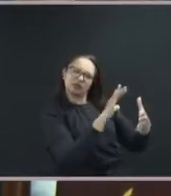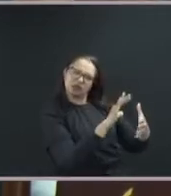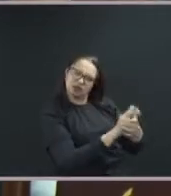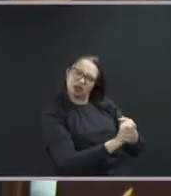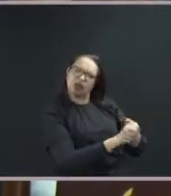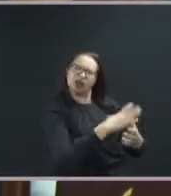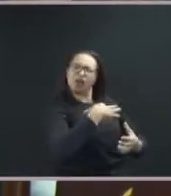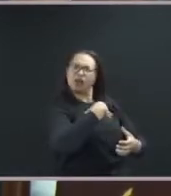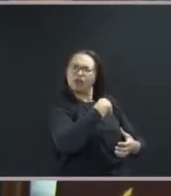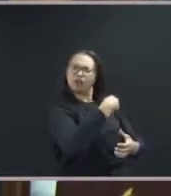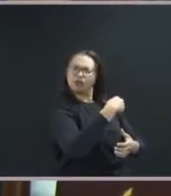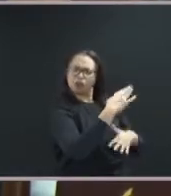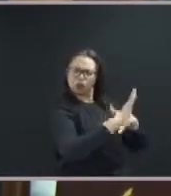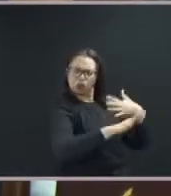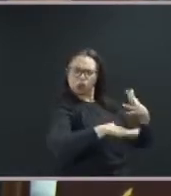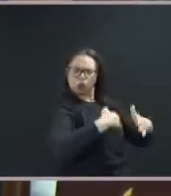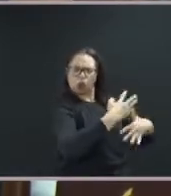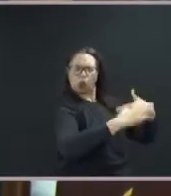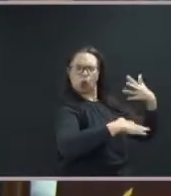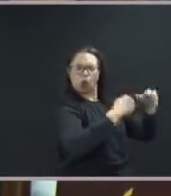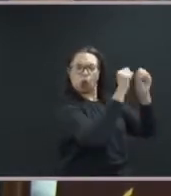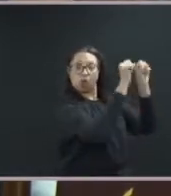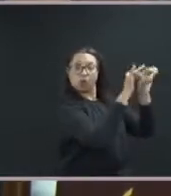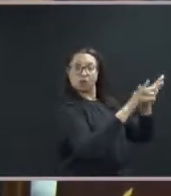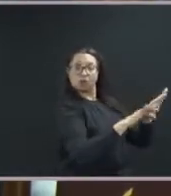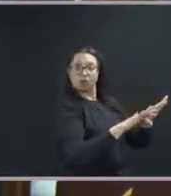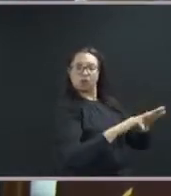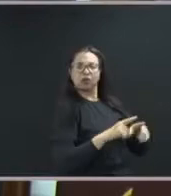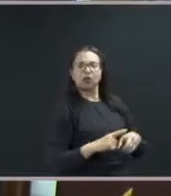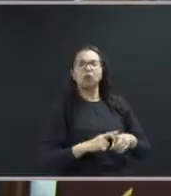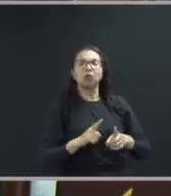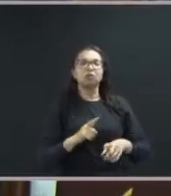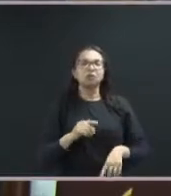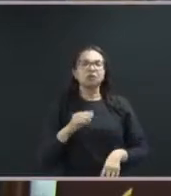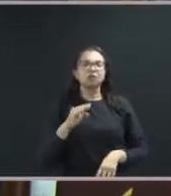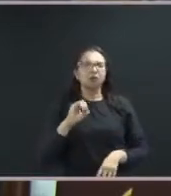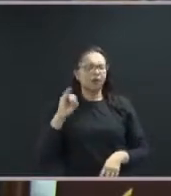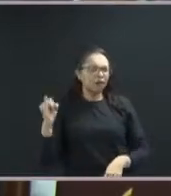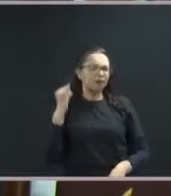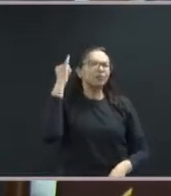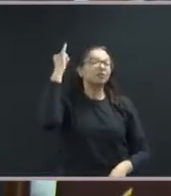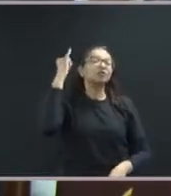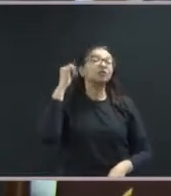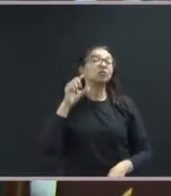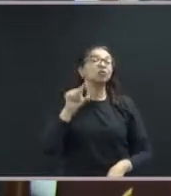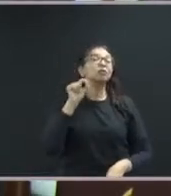ter filho é bênção. Mas o mais importante é morar no céu.